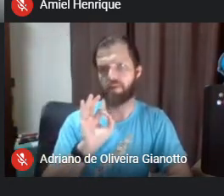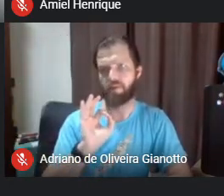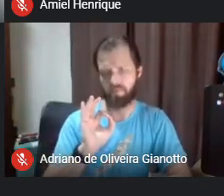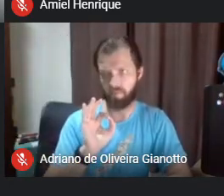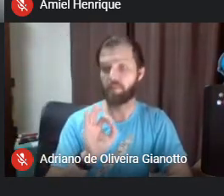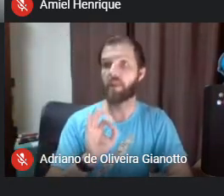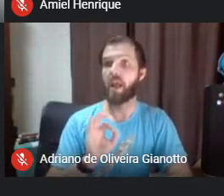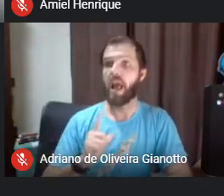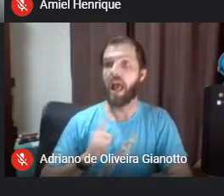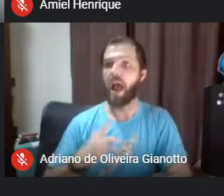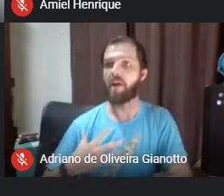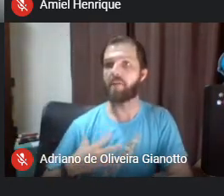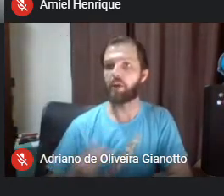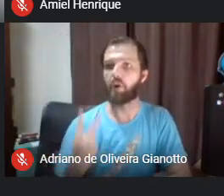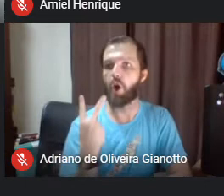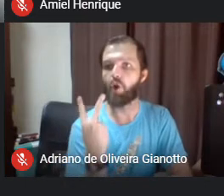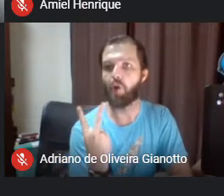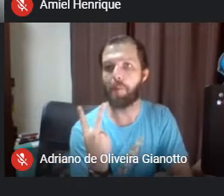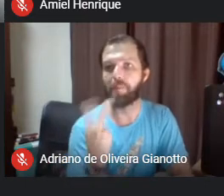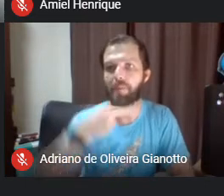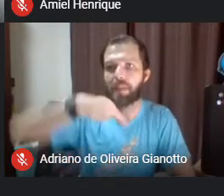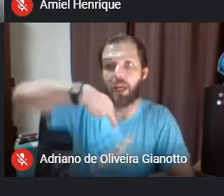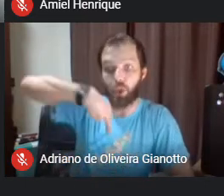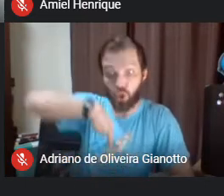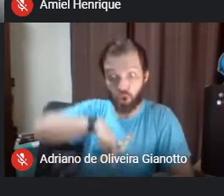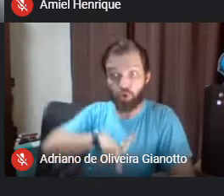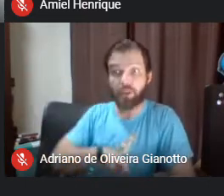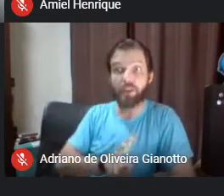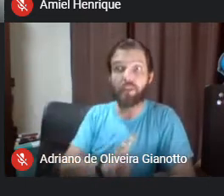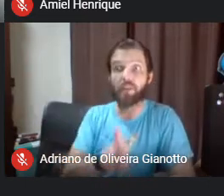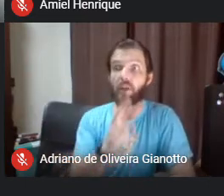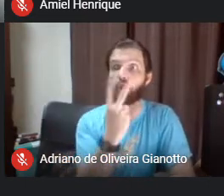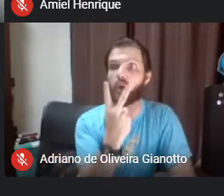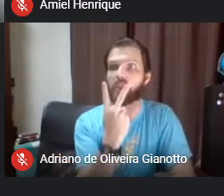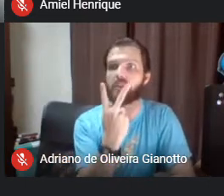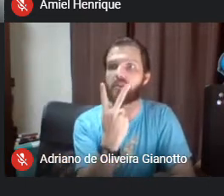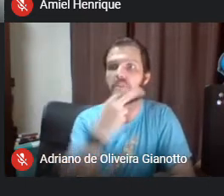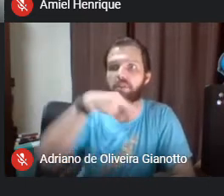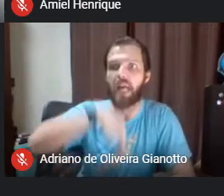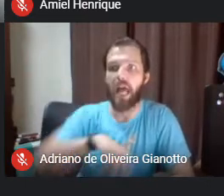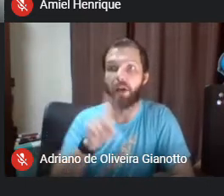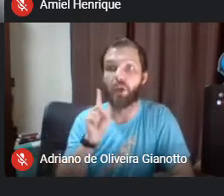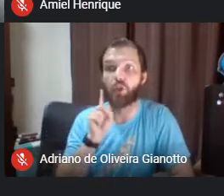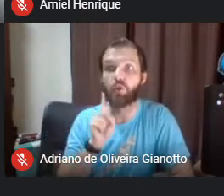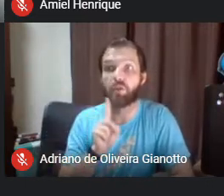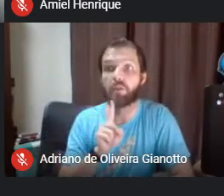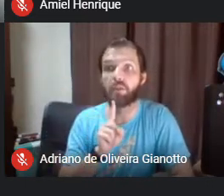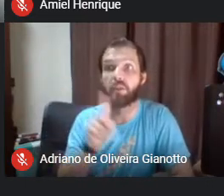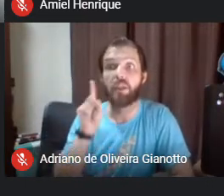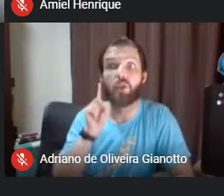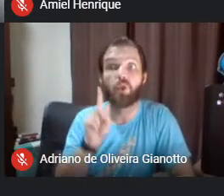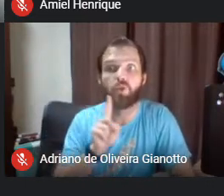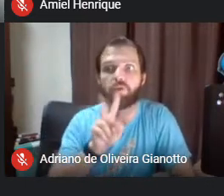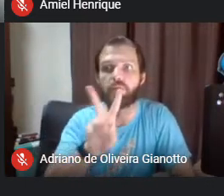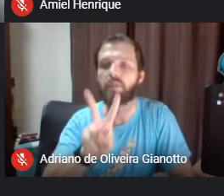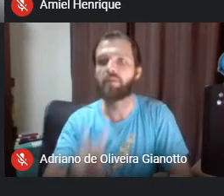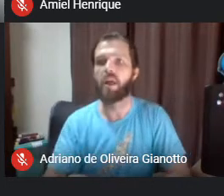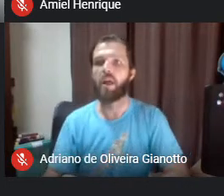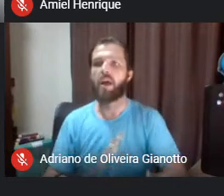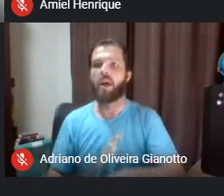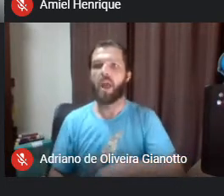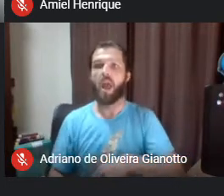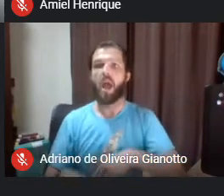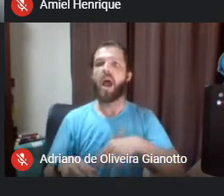uma rainha extremamente rica, com duas filhas gêmeas